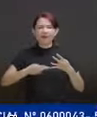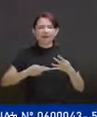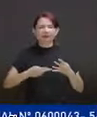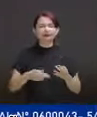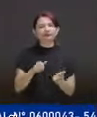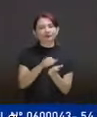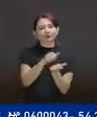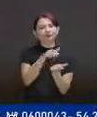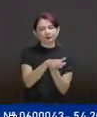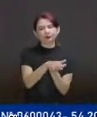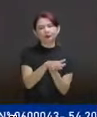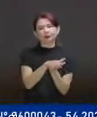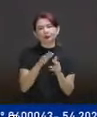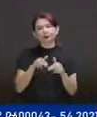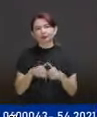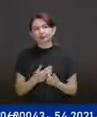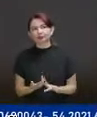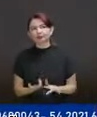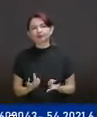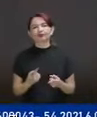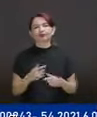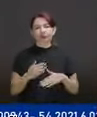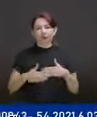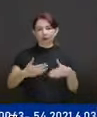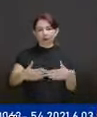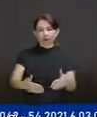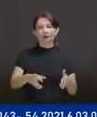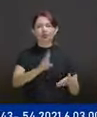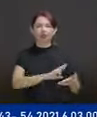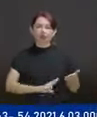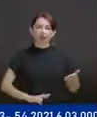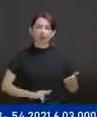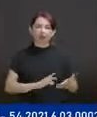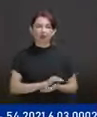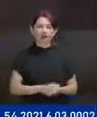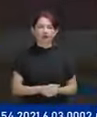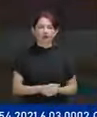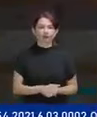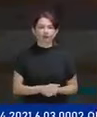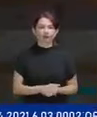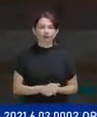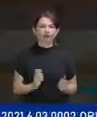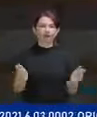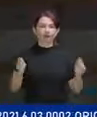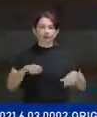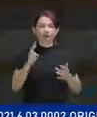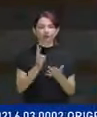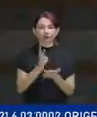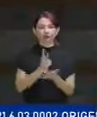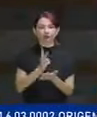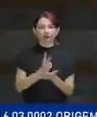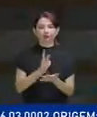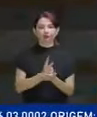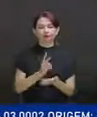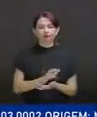aplicação juíza de Paola multa Santos. em razão de intuito protelatório. É o relatório. O relatório, Vossa Excelência pode prosseguir.